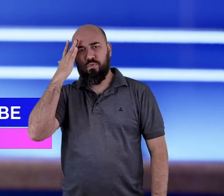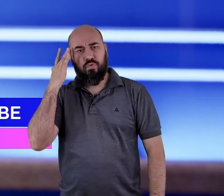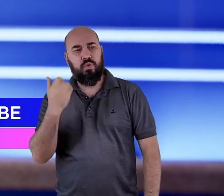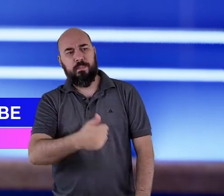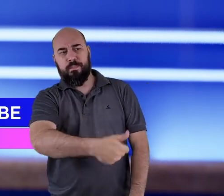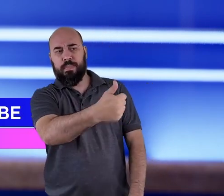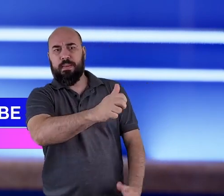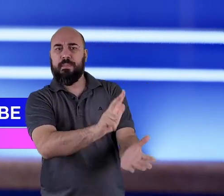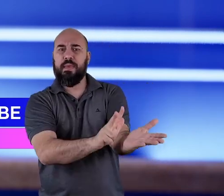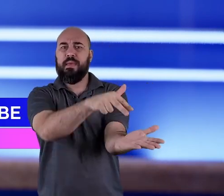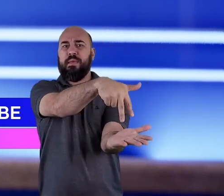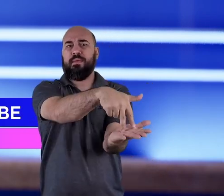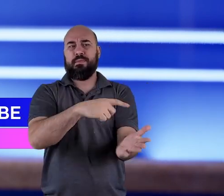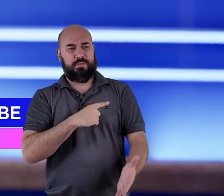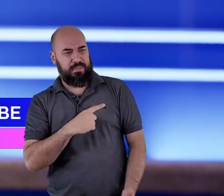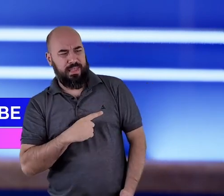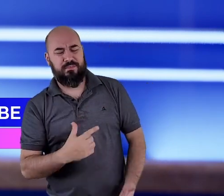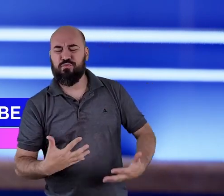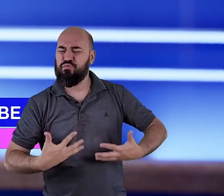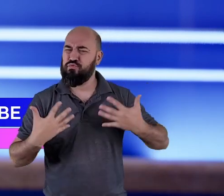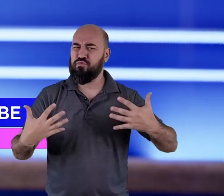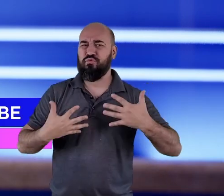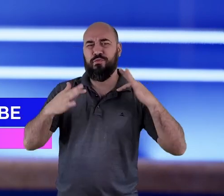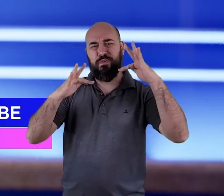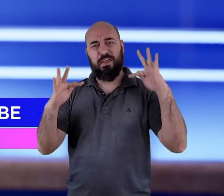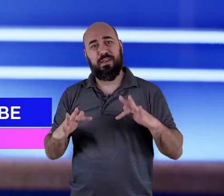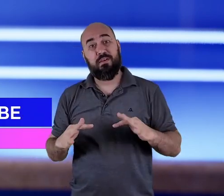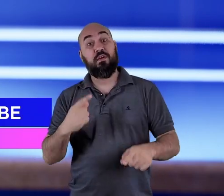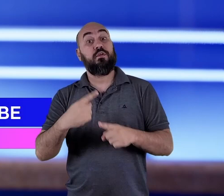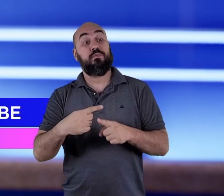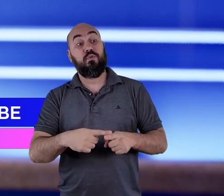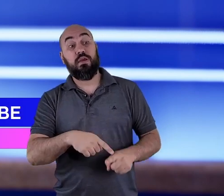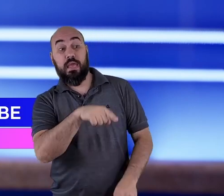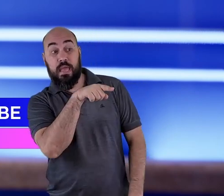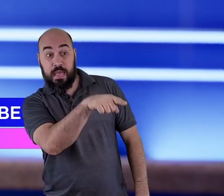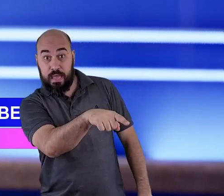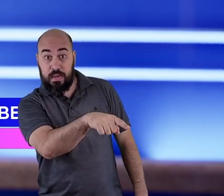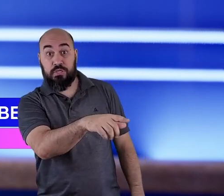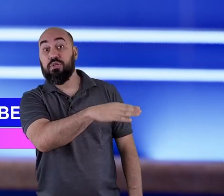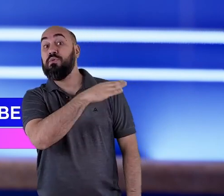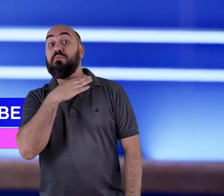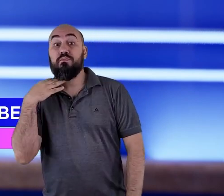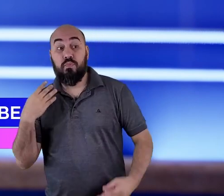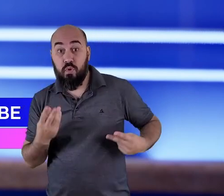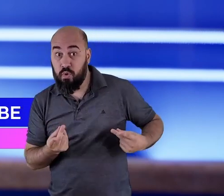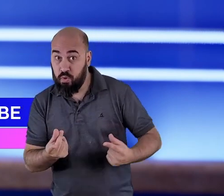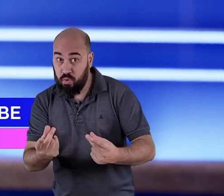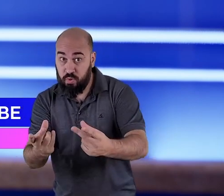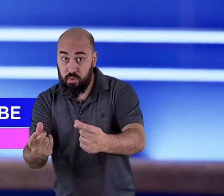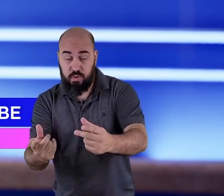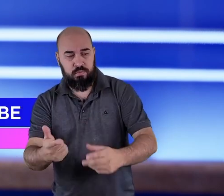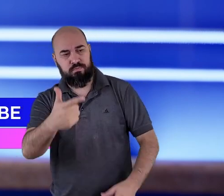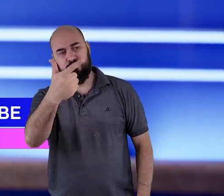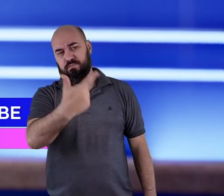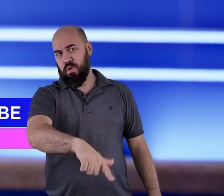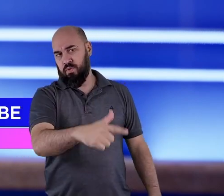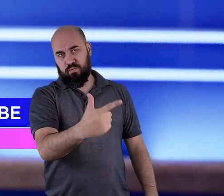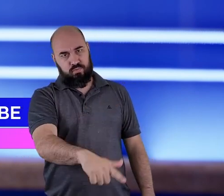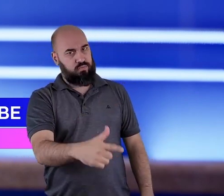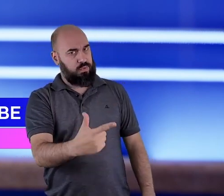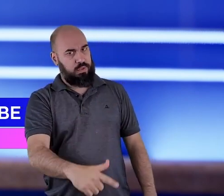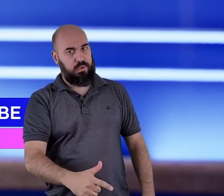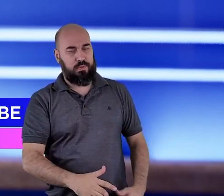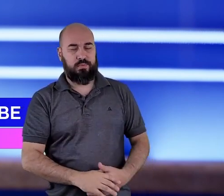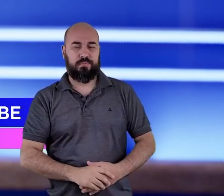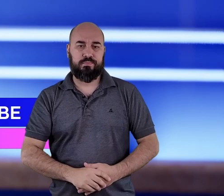na primeira ressurreição, porque sobre eles a morte, ou melhor, a segunda morte, não